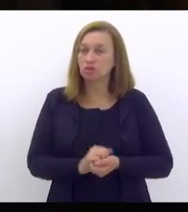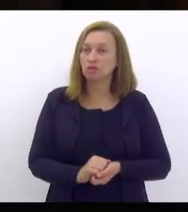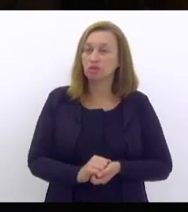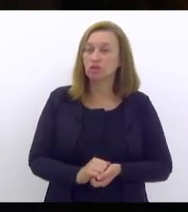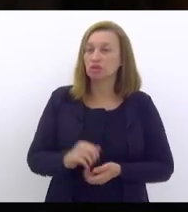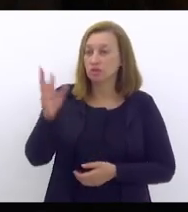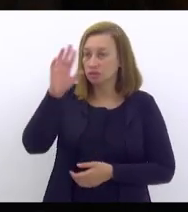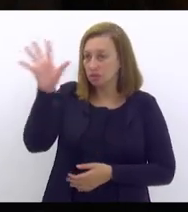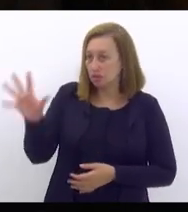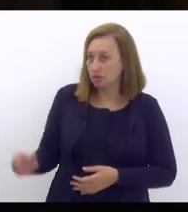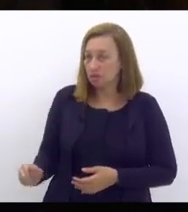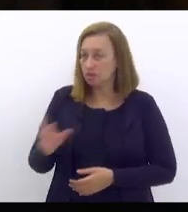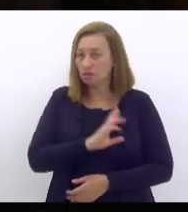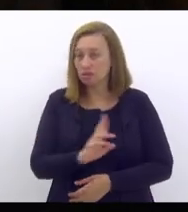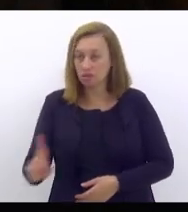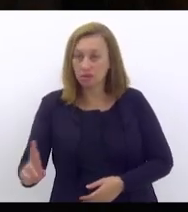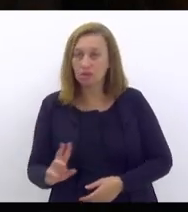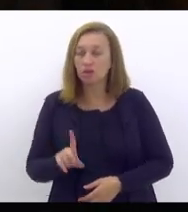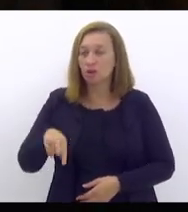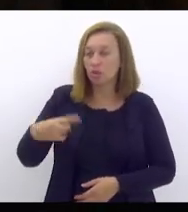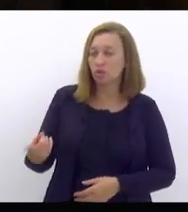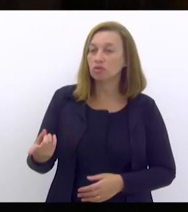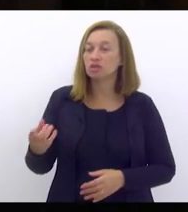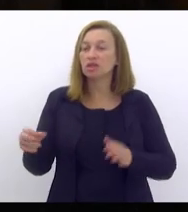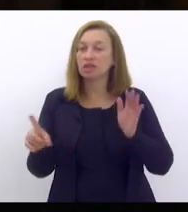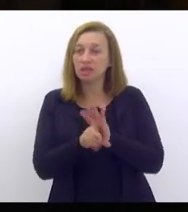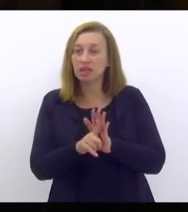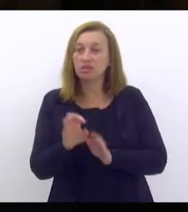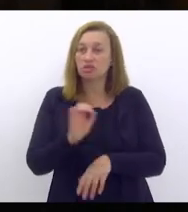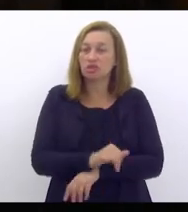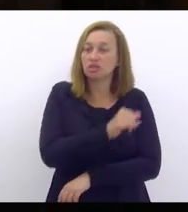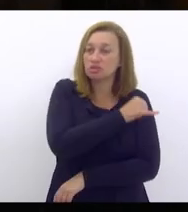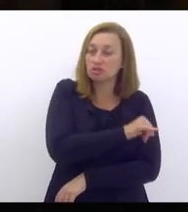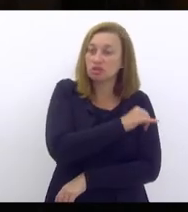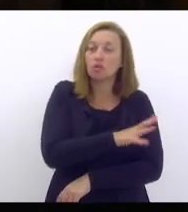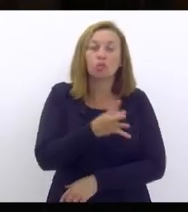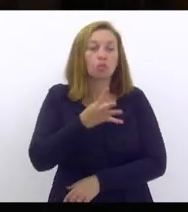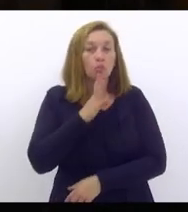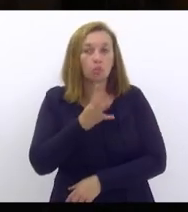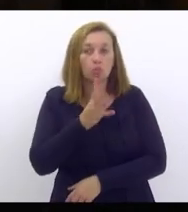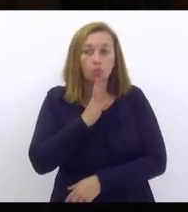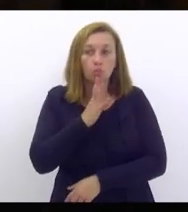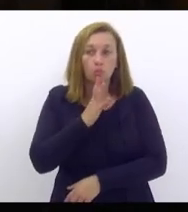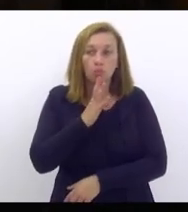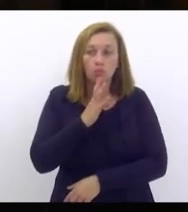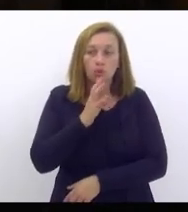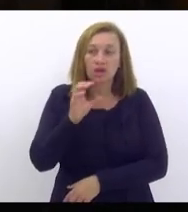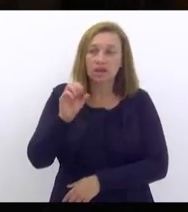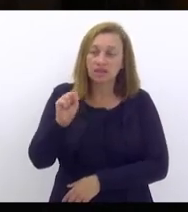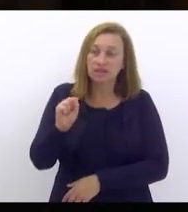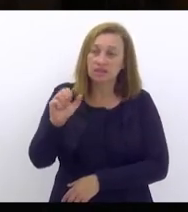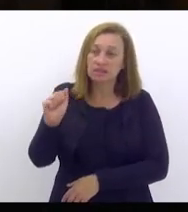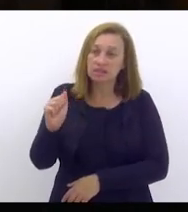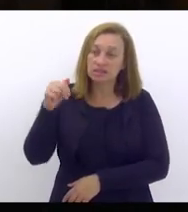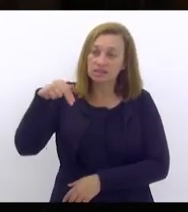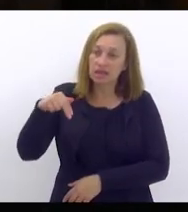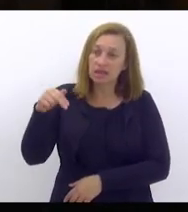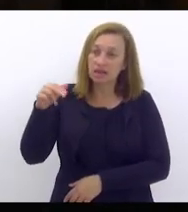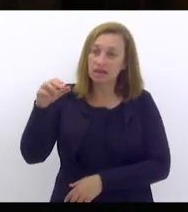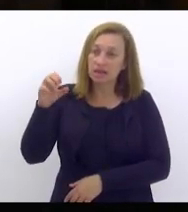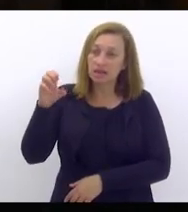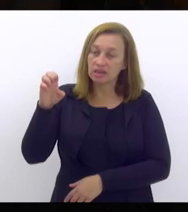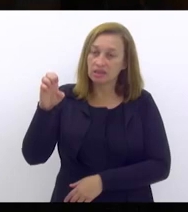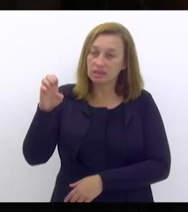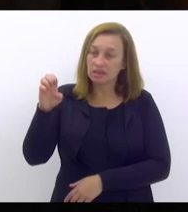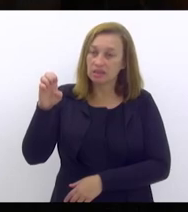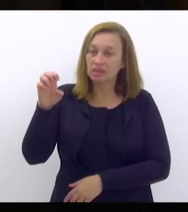lei que virou lei no estado do Rio de Janeiro é reconhecer os sacerdotes e as sacerdotisas